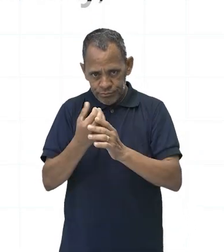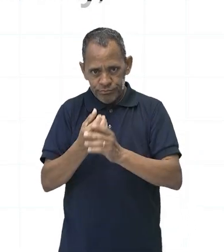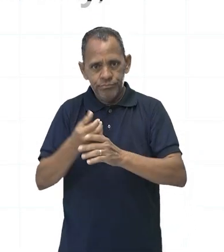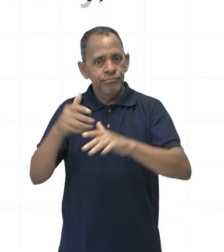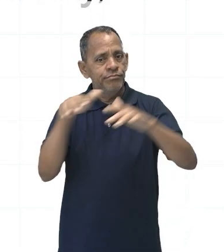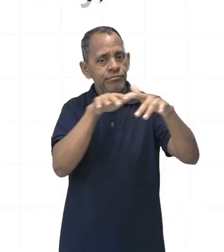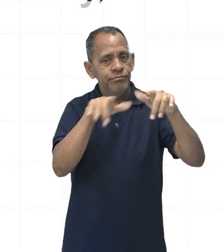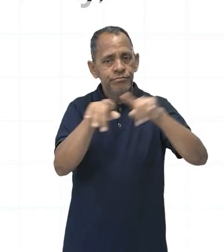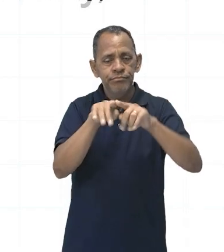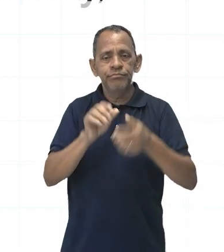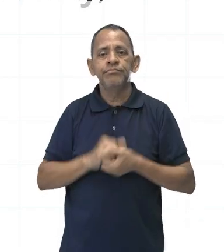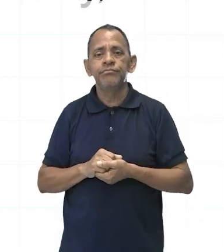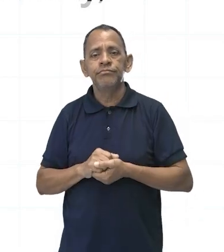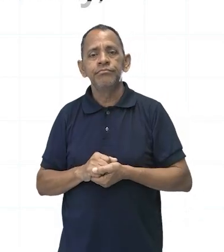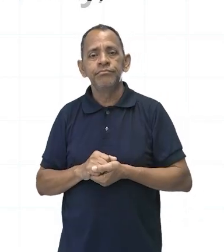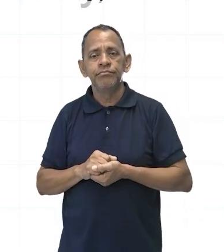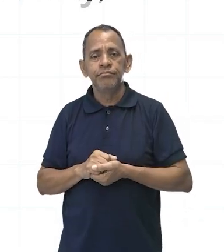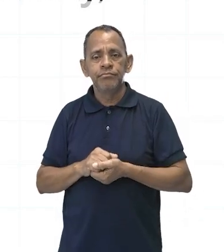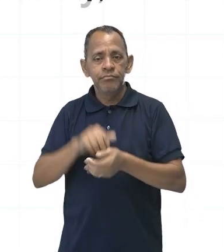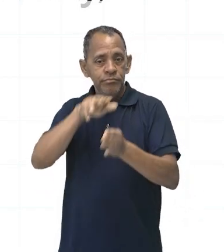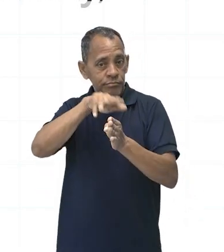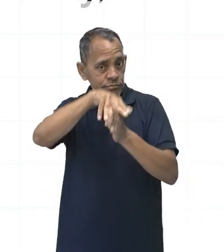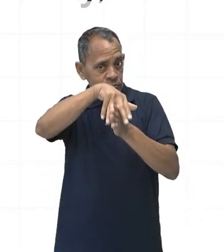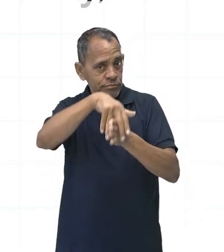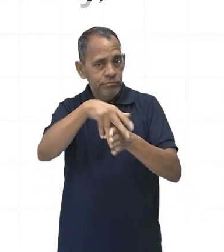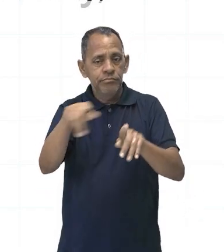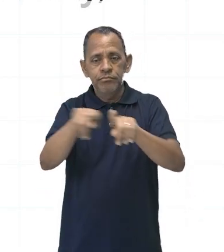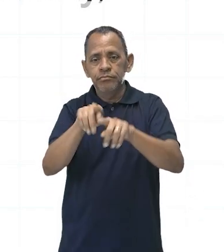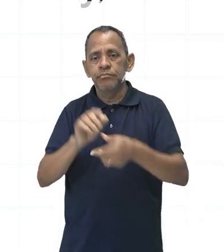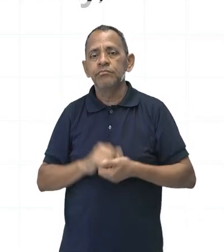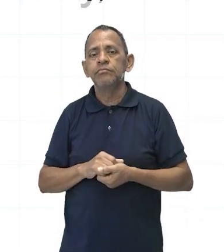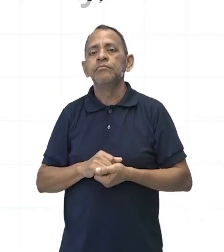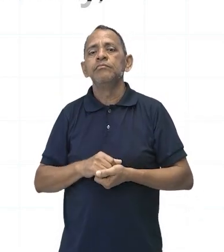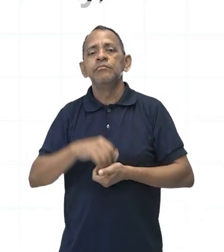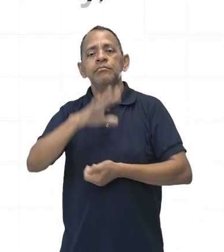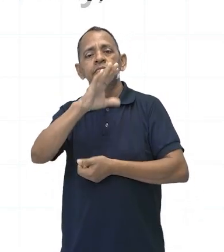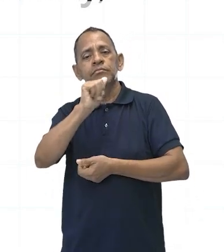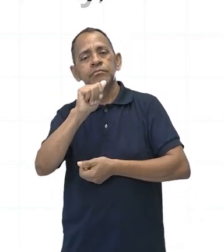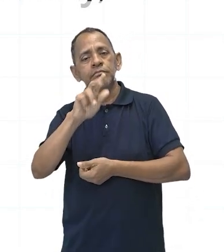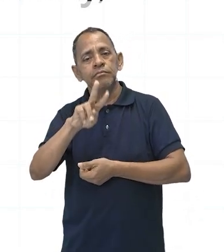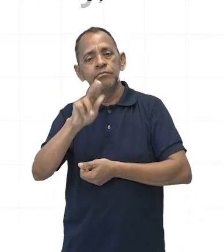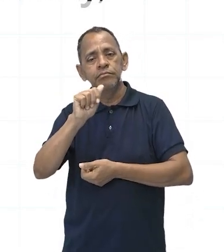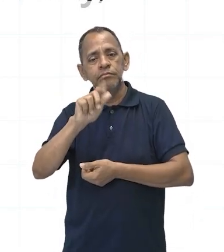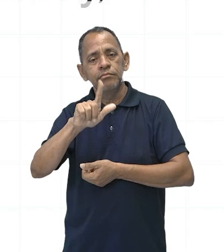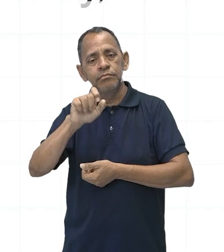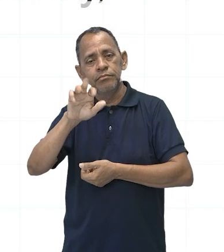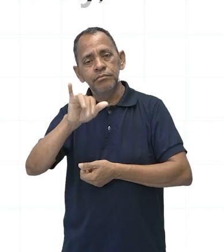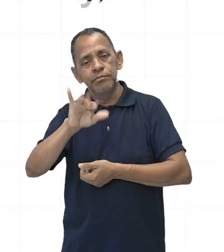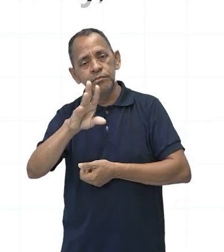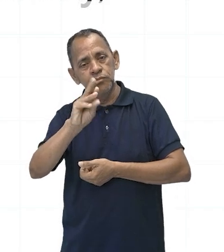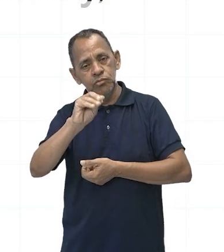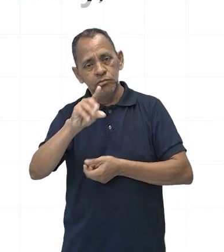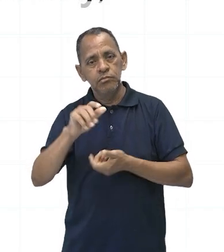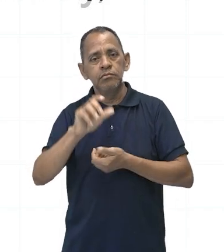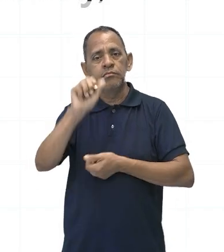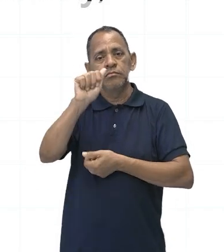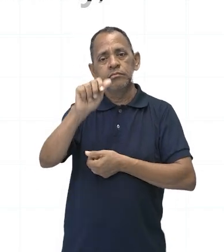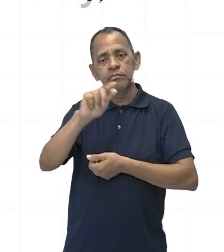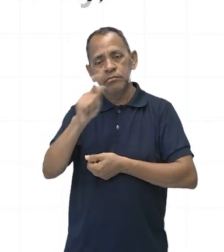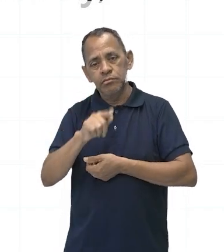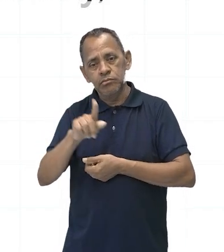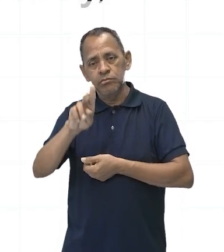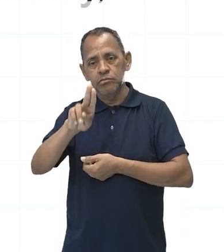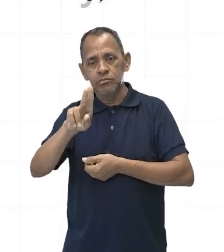também, que é o Cavaleiro Azul, cujos fundadores são Kandinsky, tá? entre outros. Aí nós temos